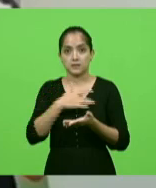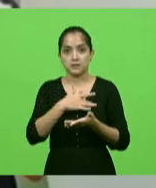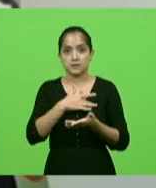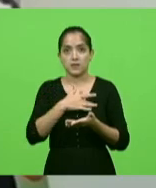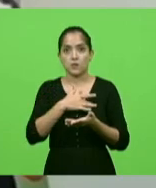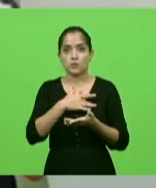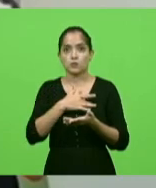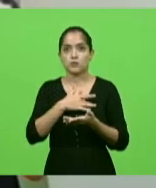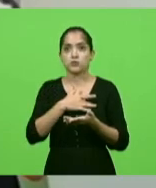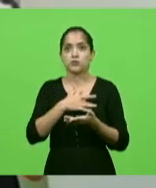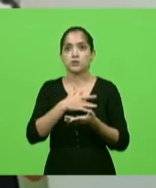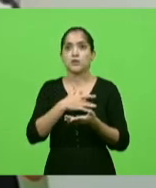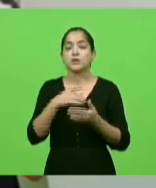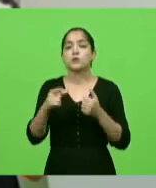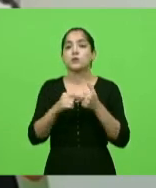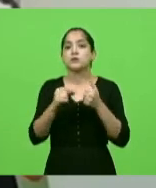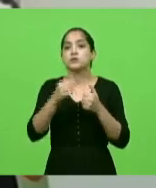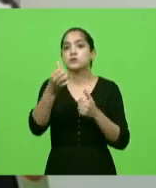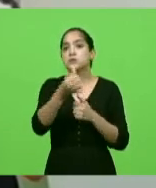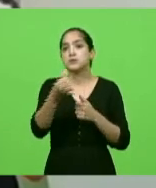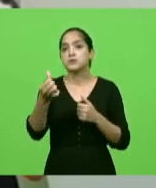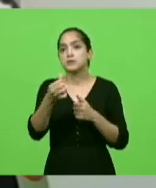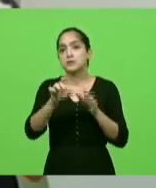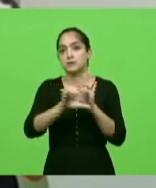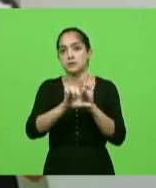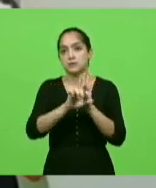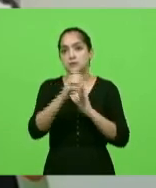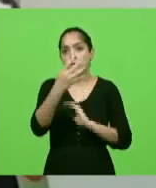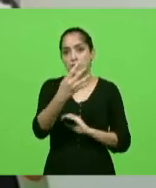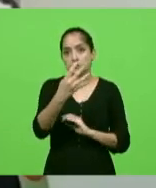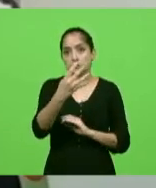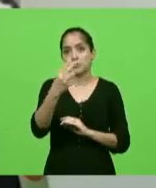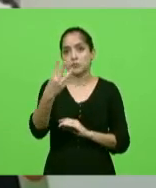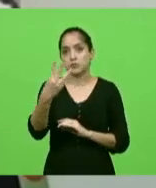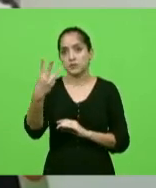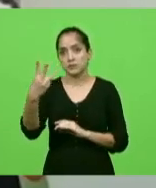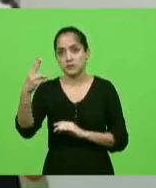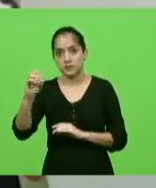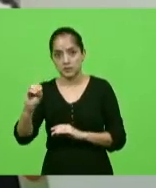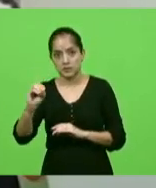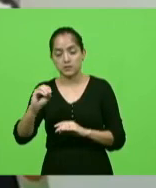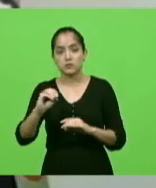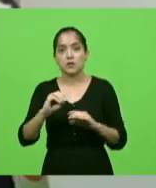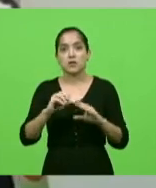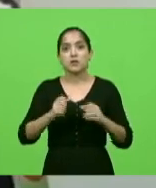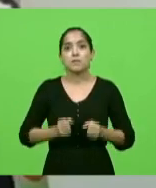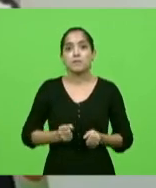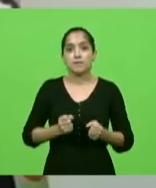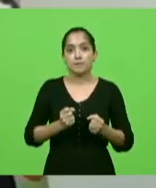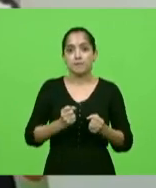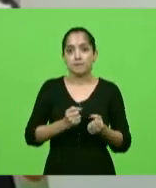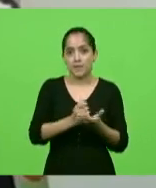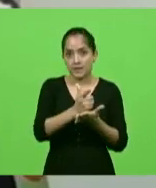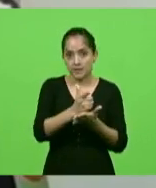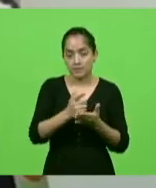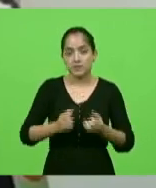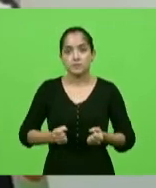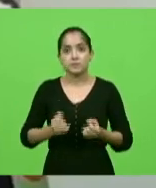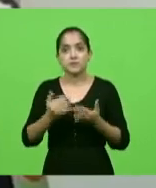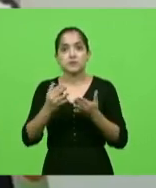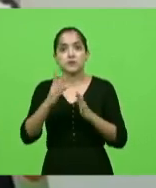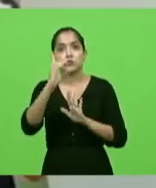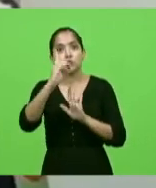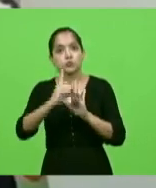a no seu artigo 66 da lei 4.320 diz que a liquidação de despesa consiste na verificação